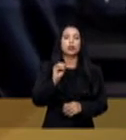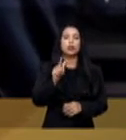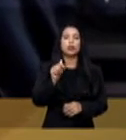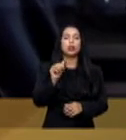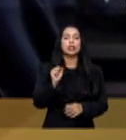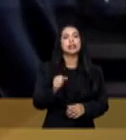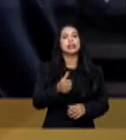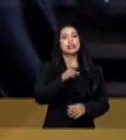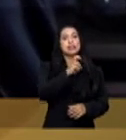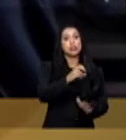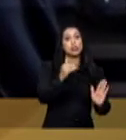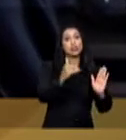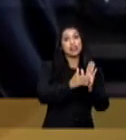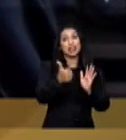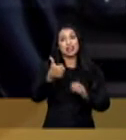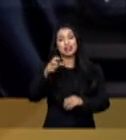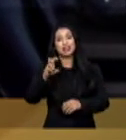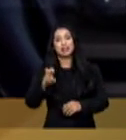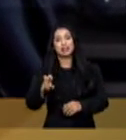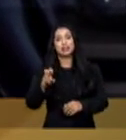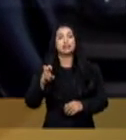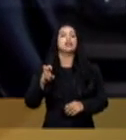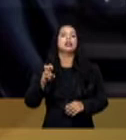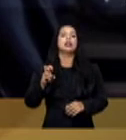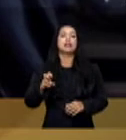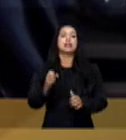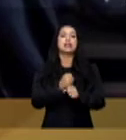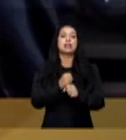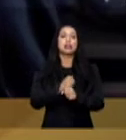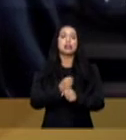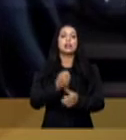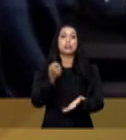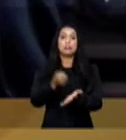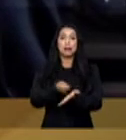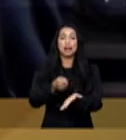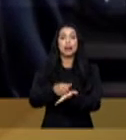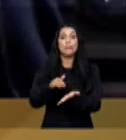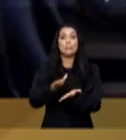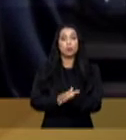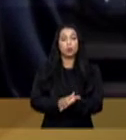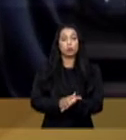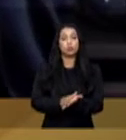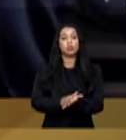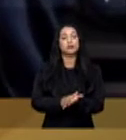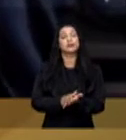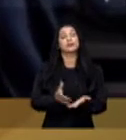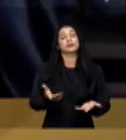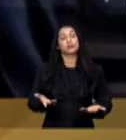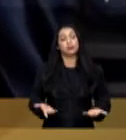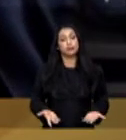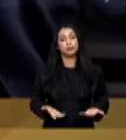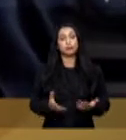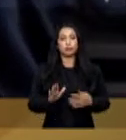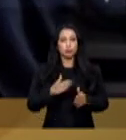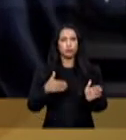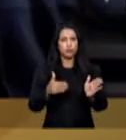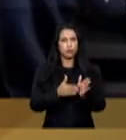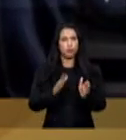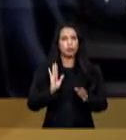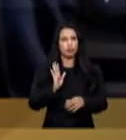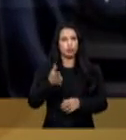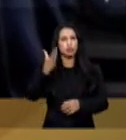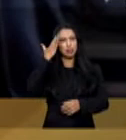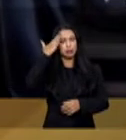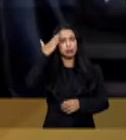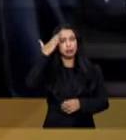15 anos e pagamento de 500 a 1.500 dias multa. E como todos nós sabemos,